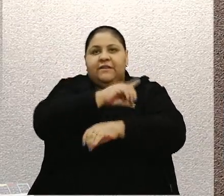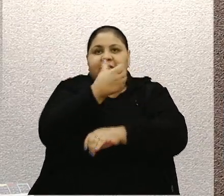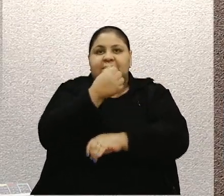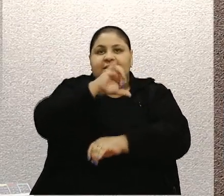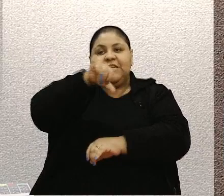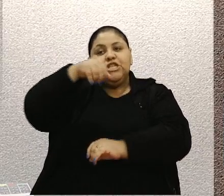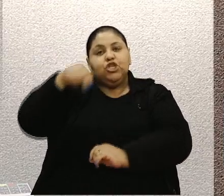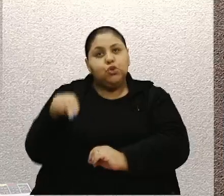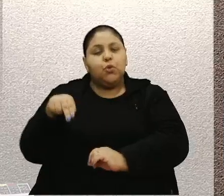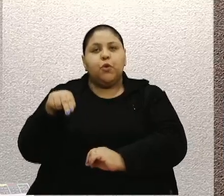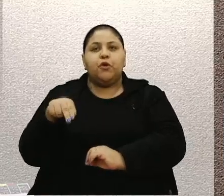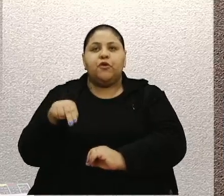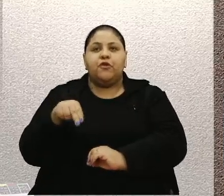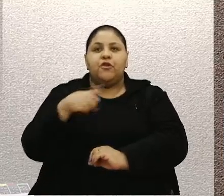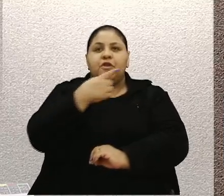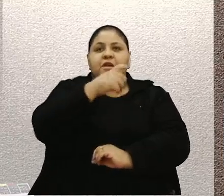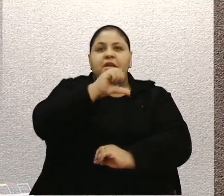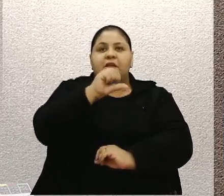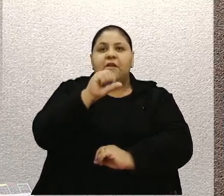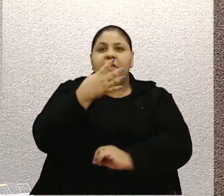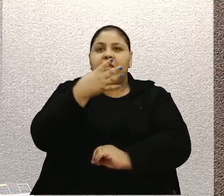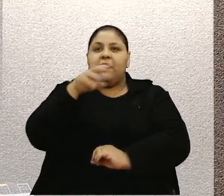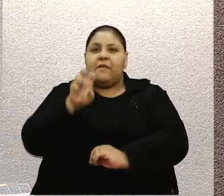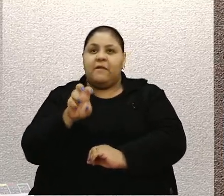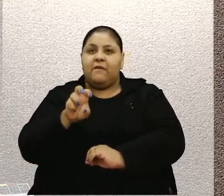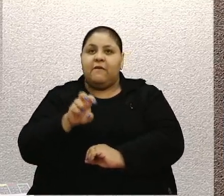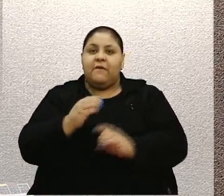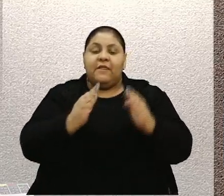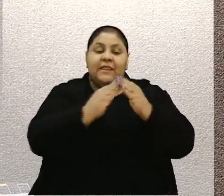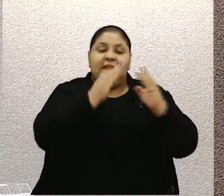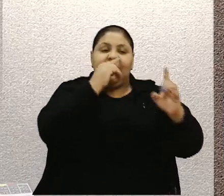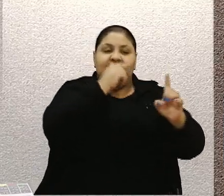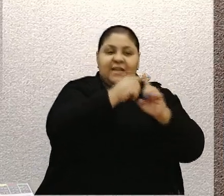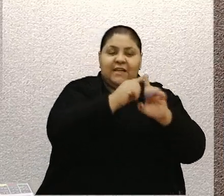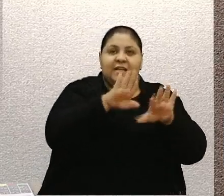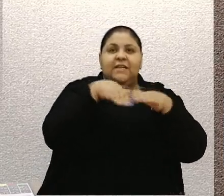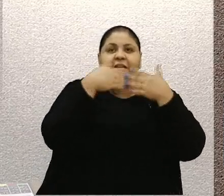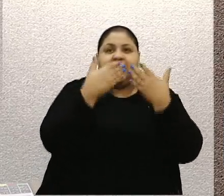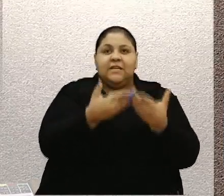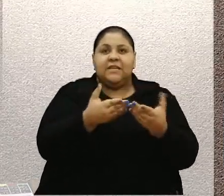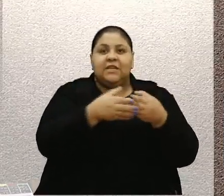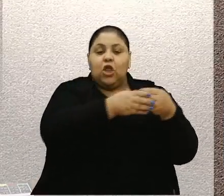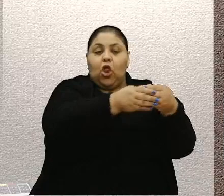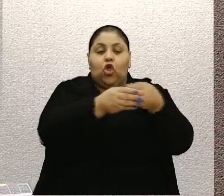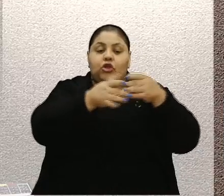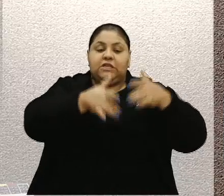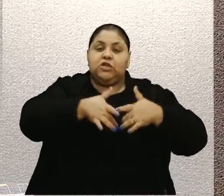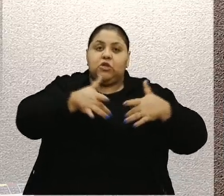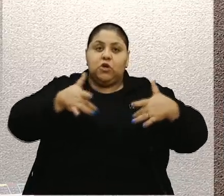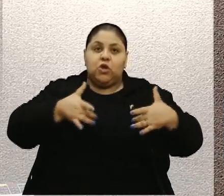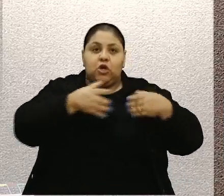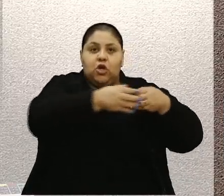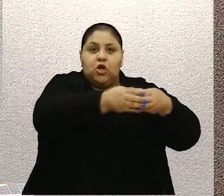junho, às 19h45, na Catedral. Então, concerto solidário com o